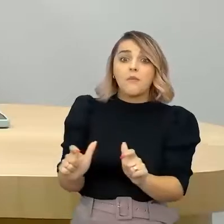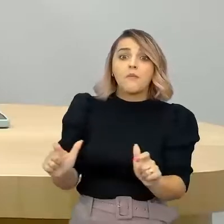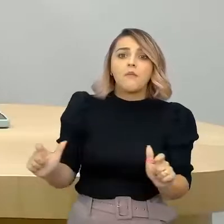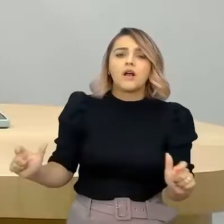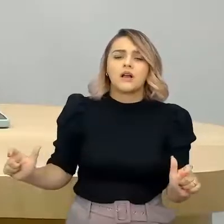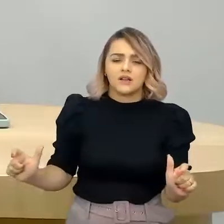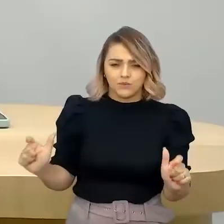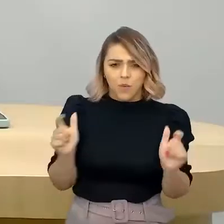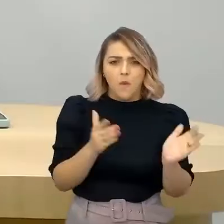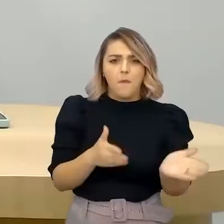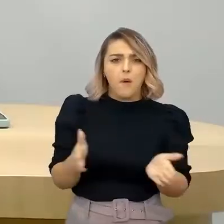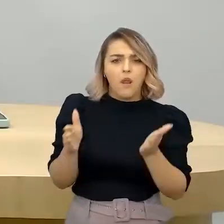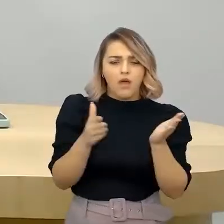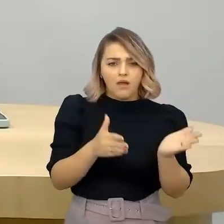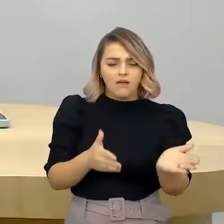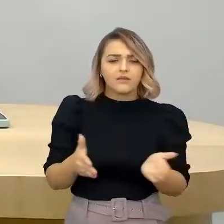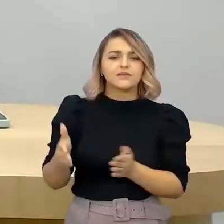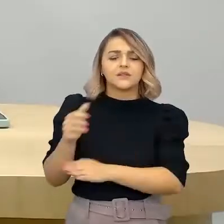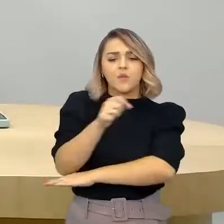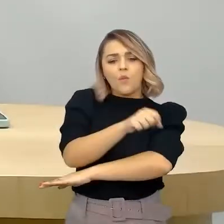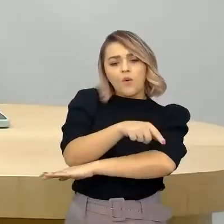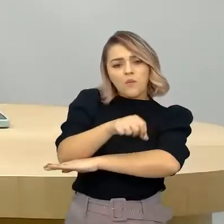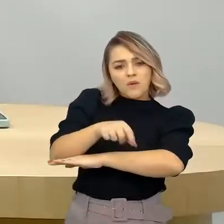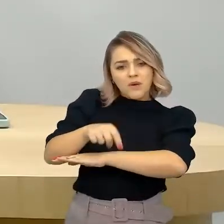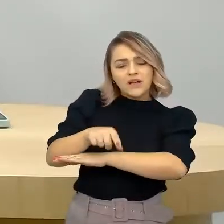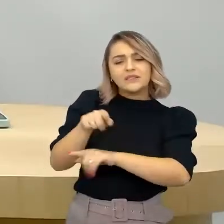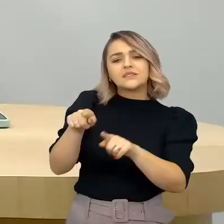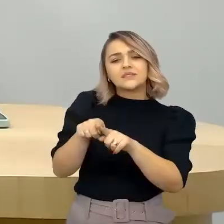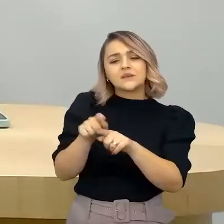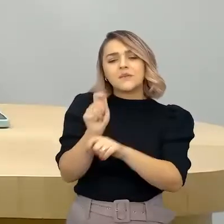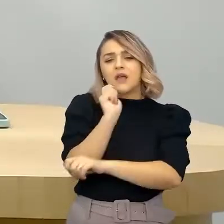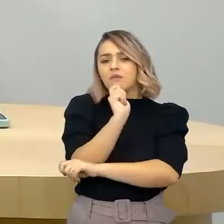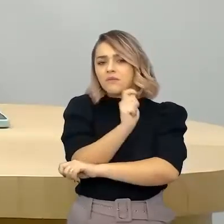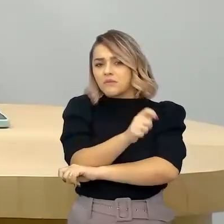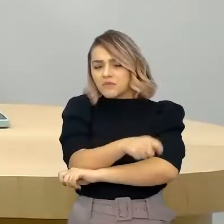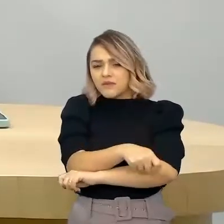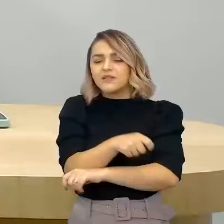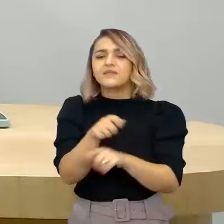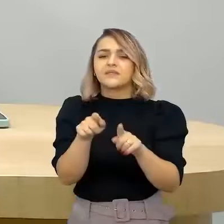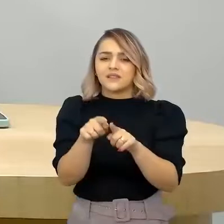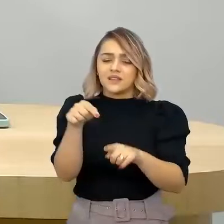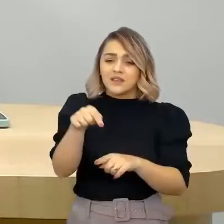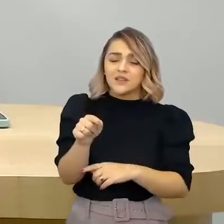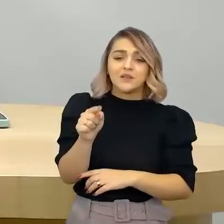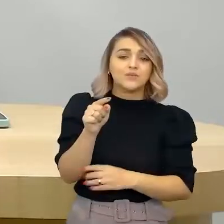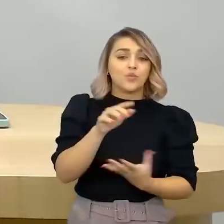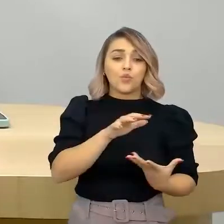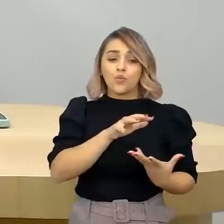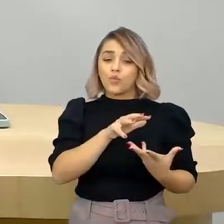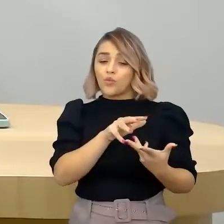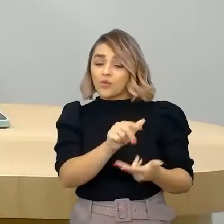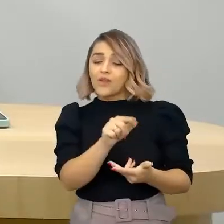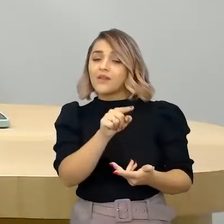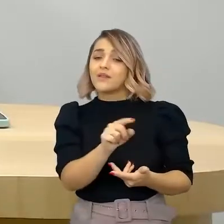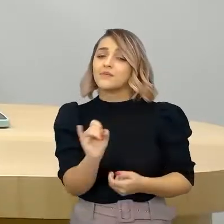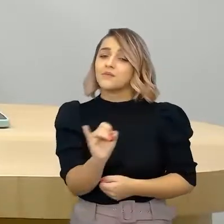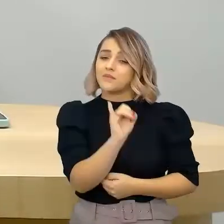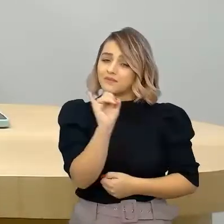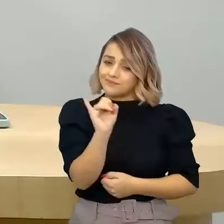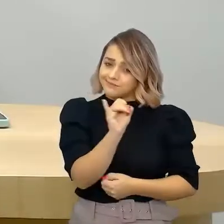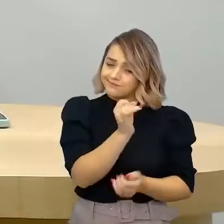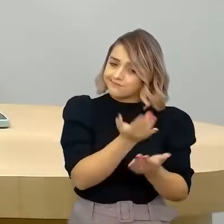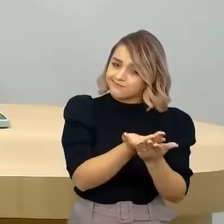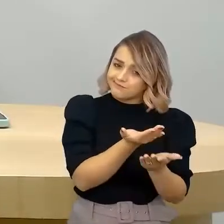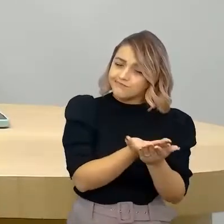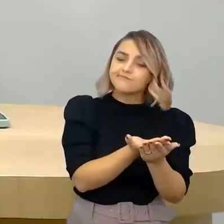né, tanto agrícolas como da pecuária, né, do planeta, né, então tendo essa importância aí para o estudo dos solos,